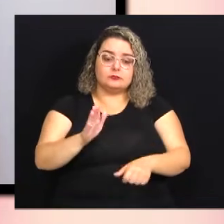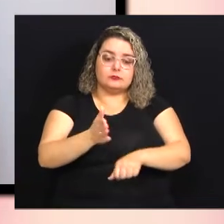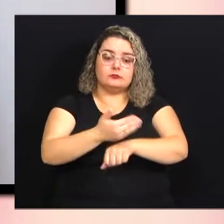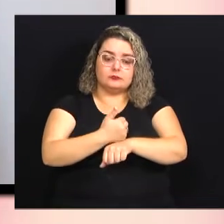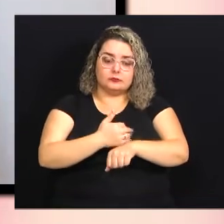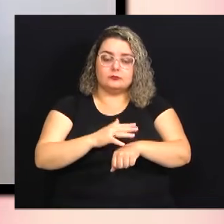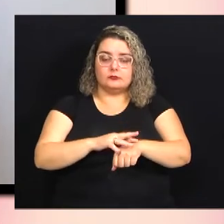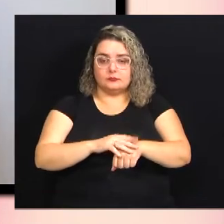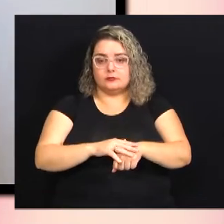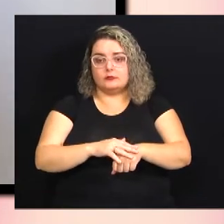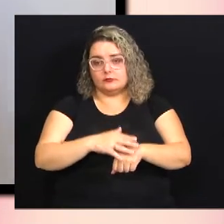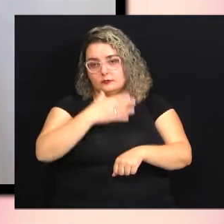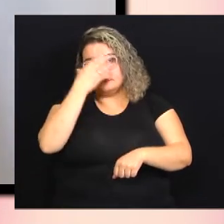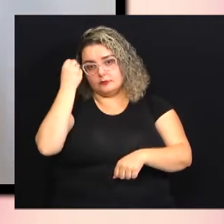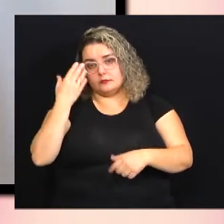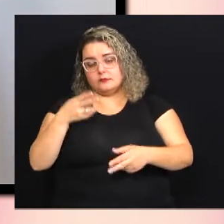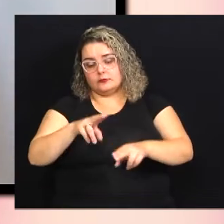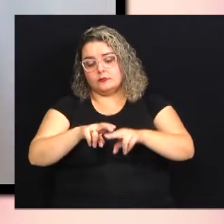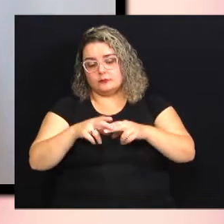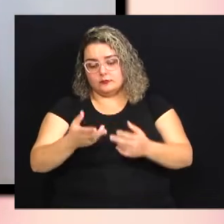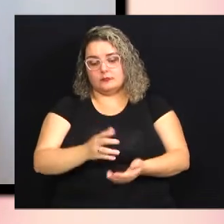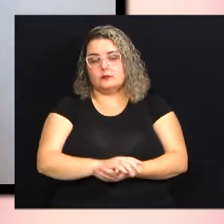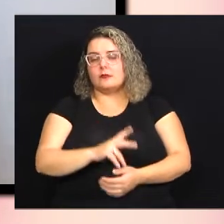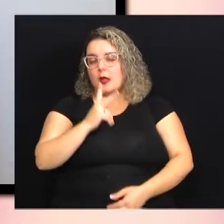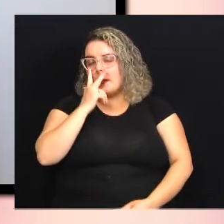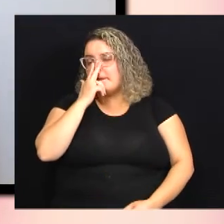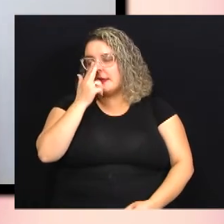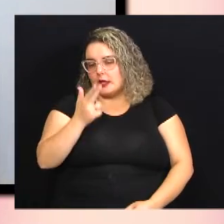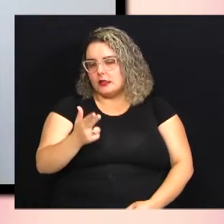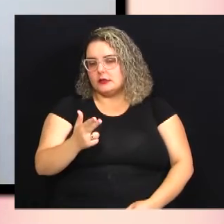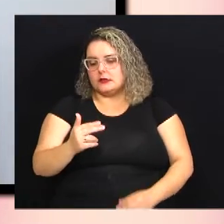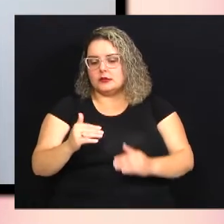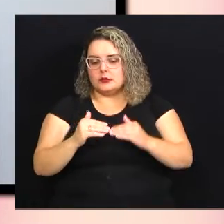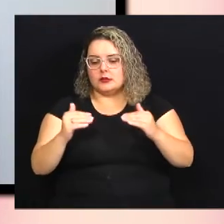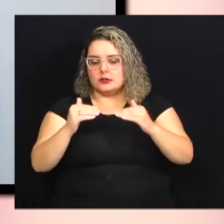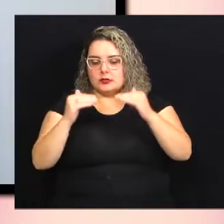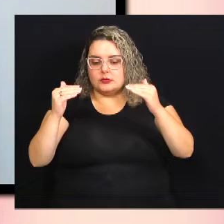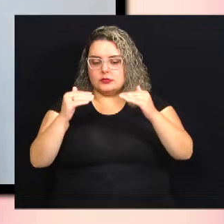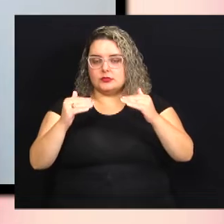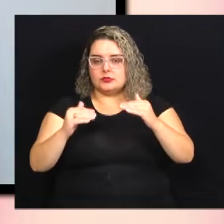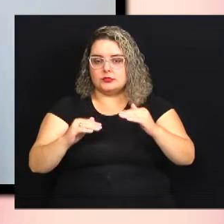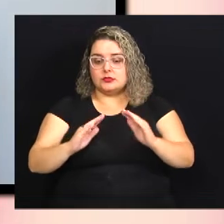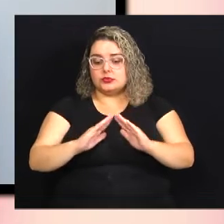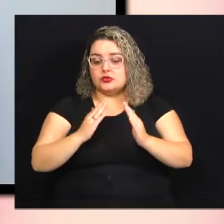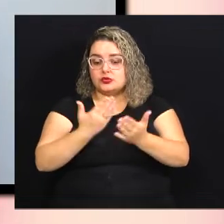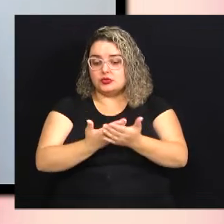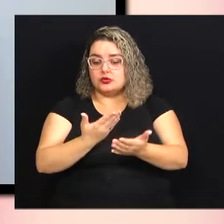precocemente a doença. Por isso que parece que o nível de instrução